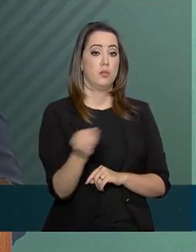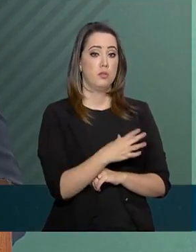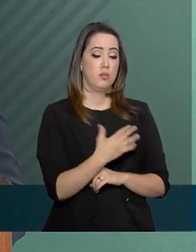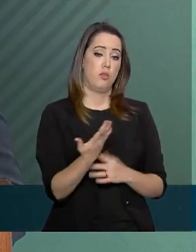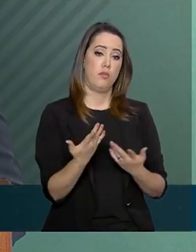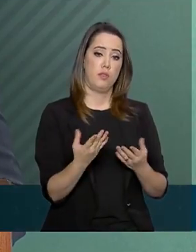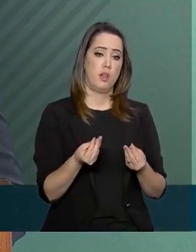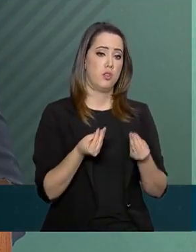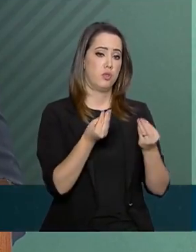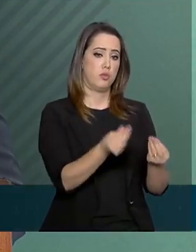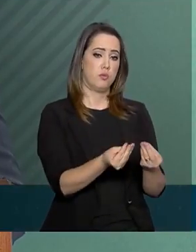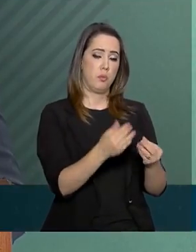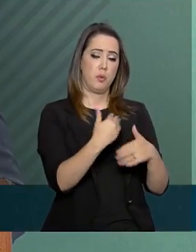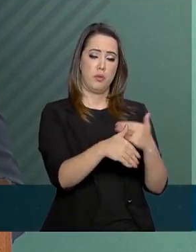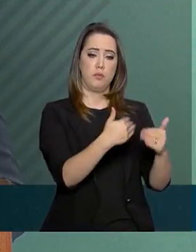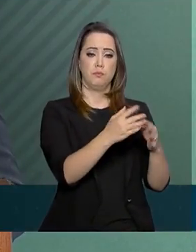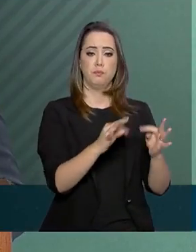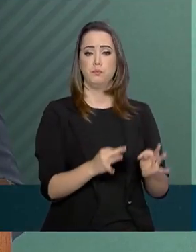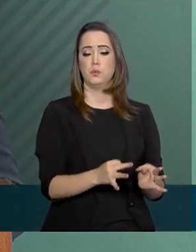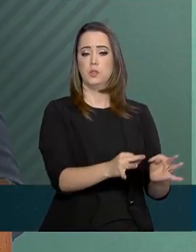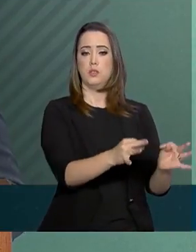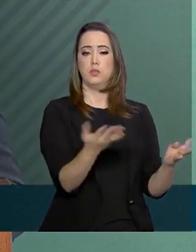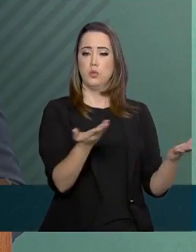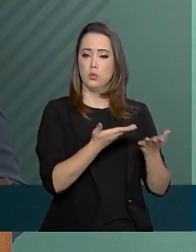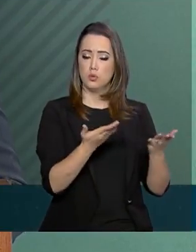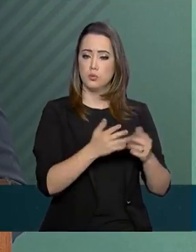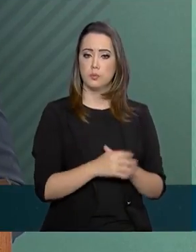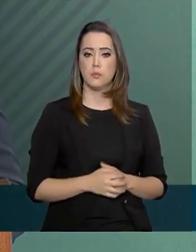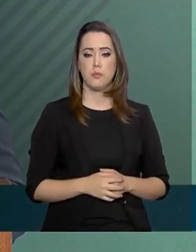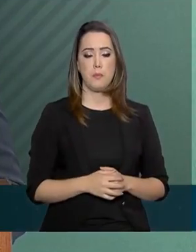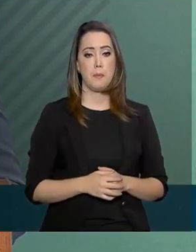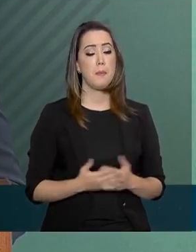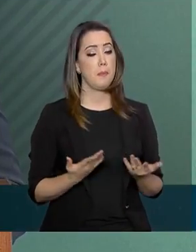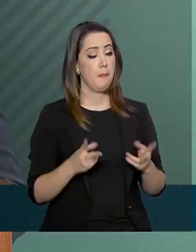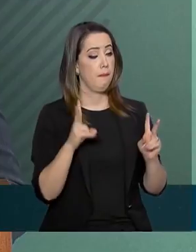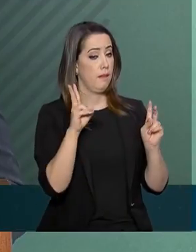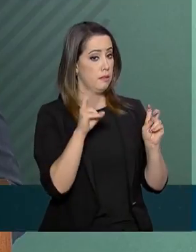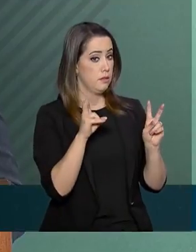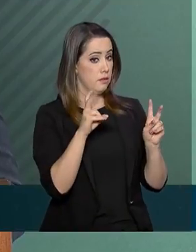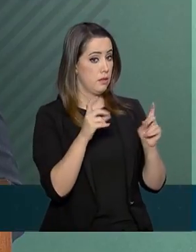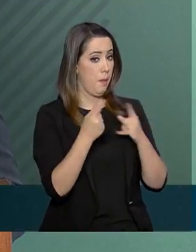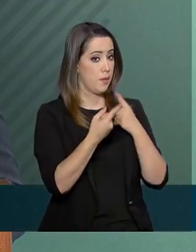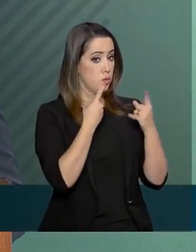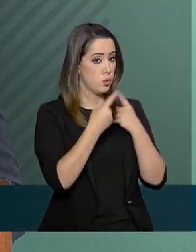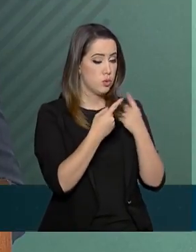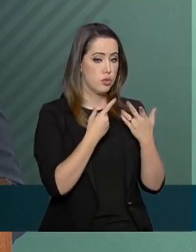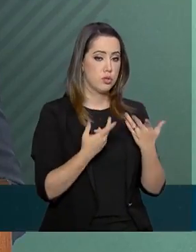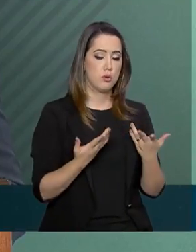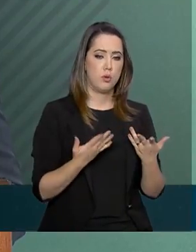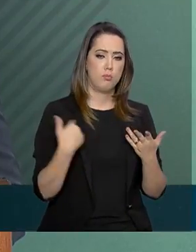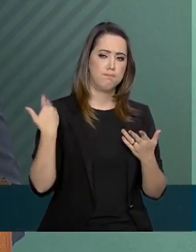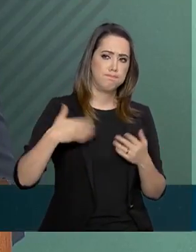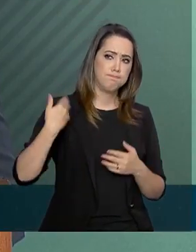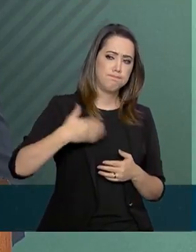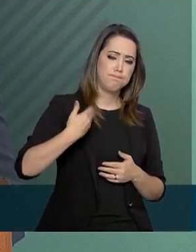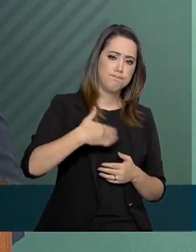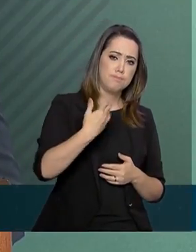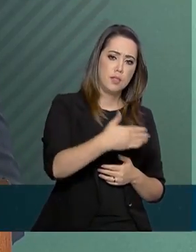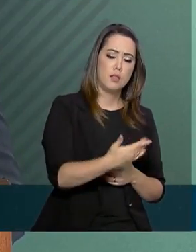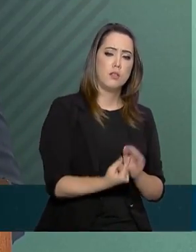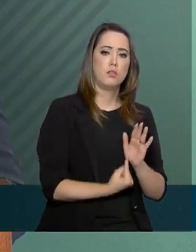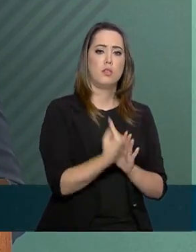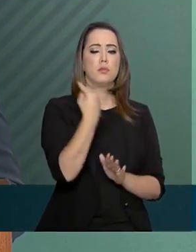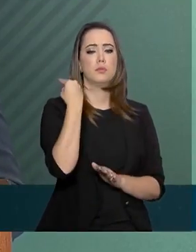propiciada pelo avanço tecnológico atual esse assunto vem sendo discutido há várias décadas no